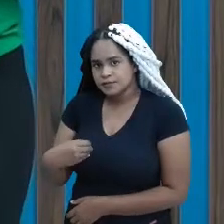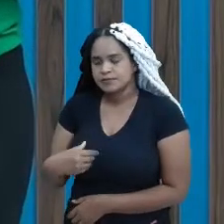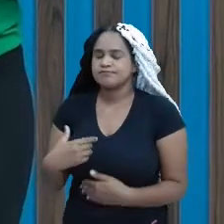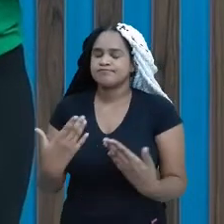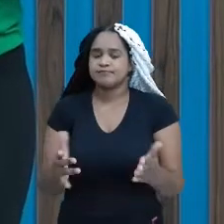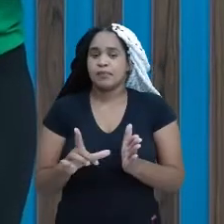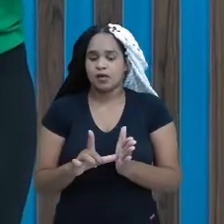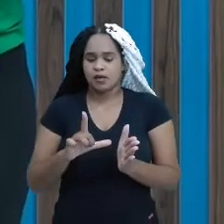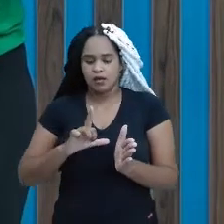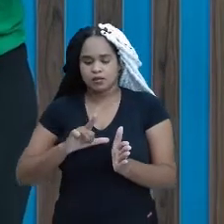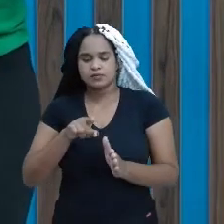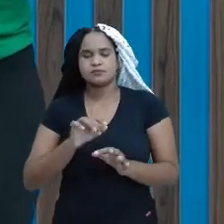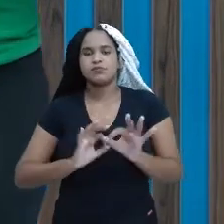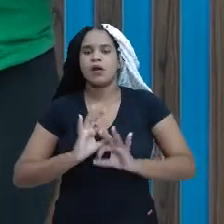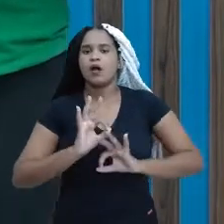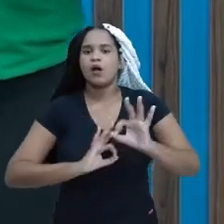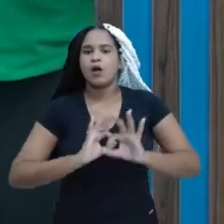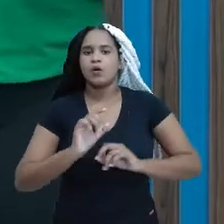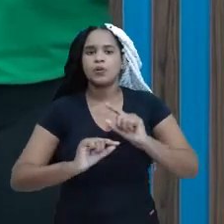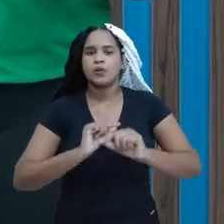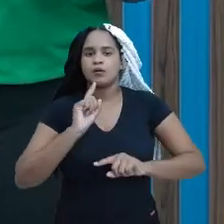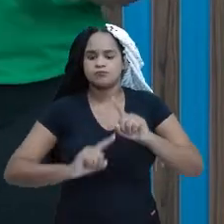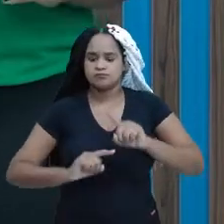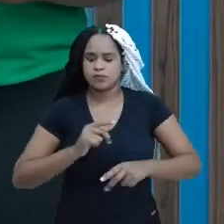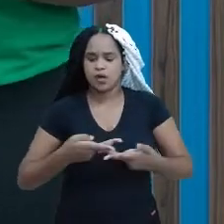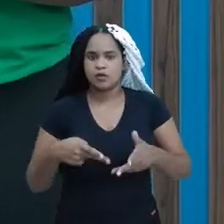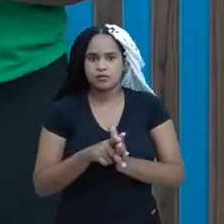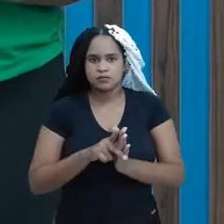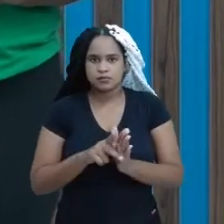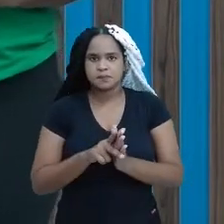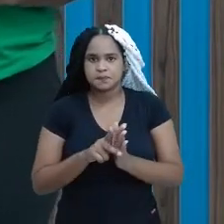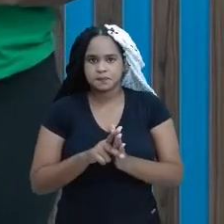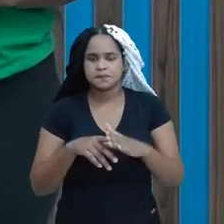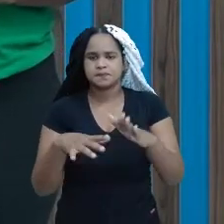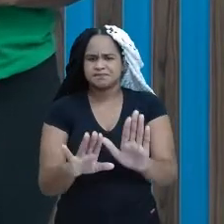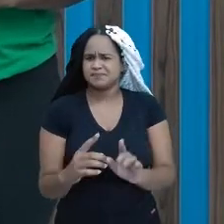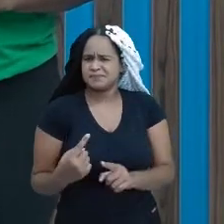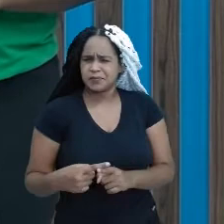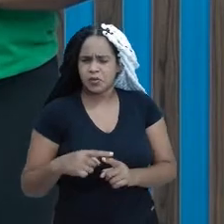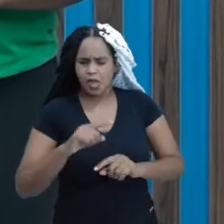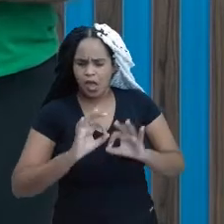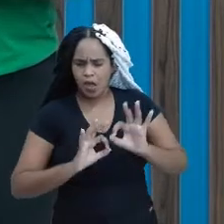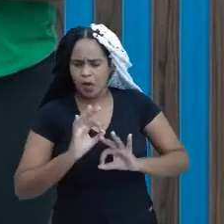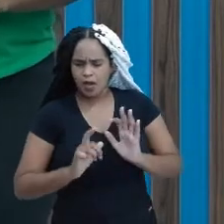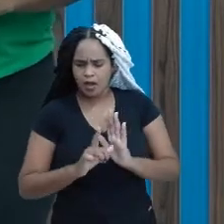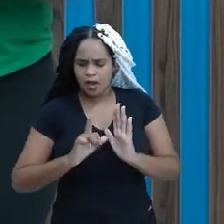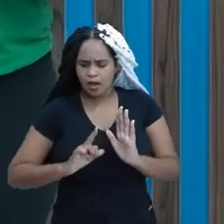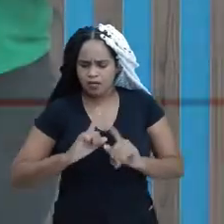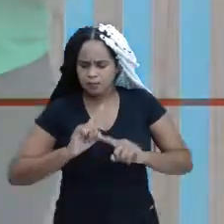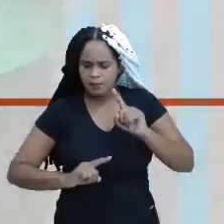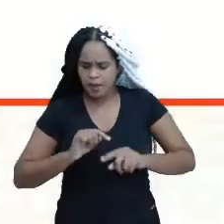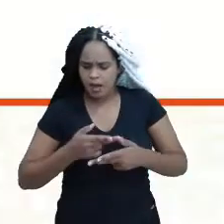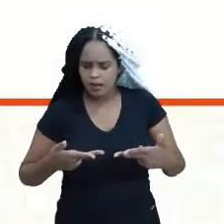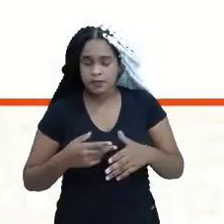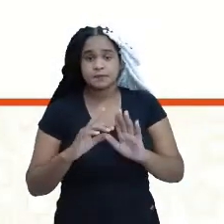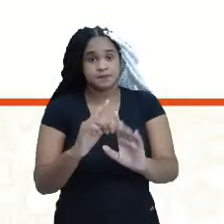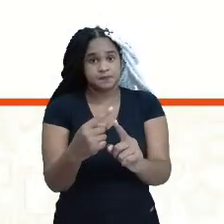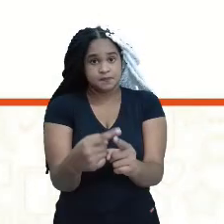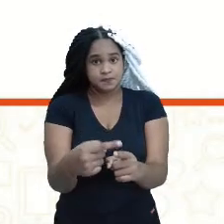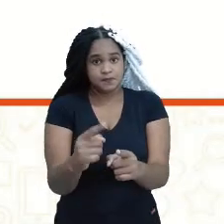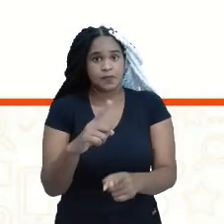desse momento você organiza o material. Por que essa organização é importante? Porque nós